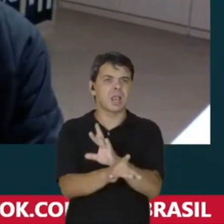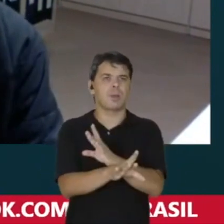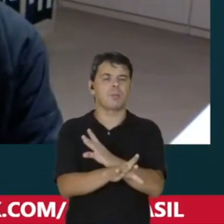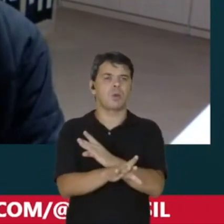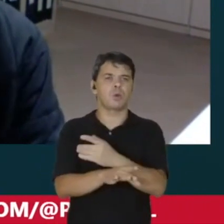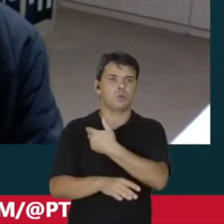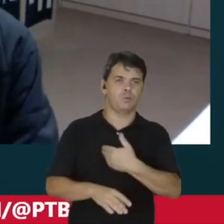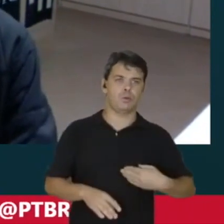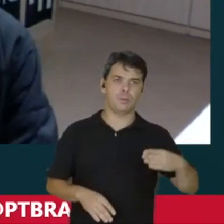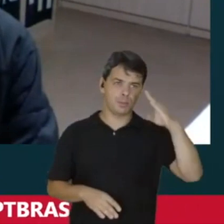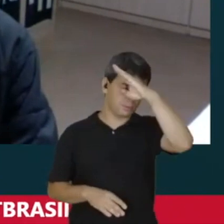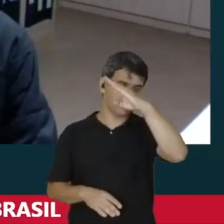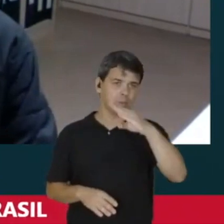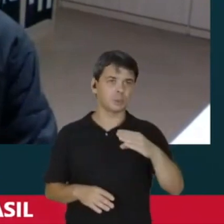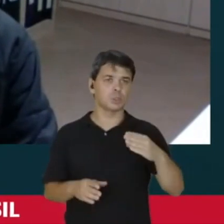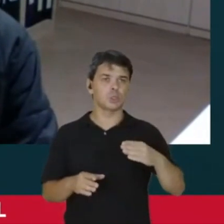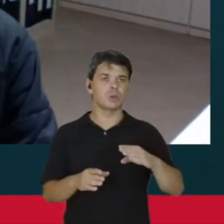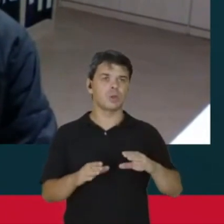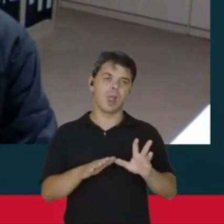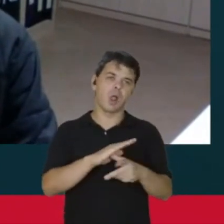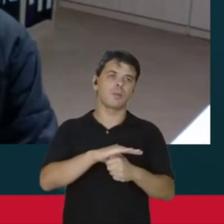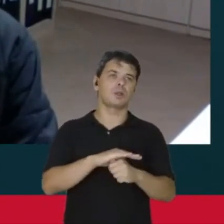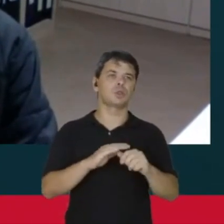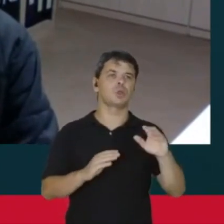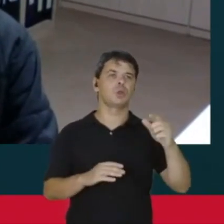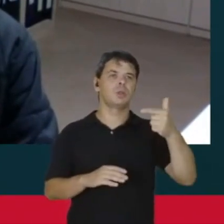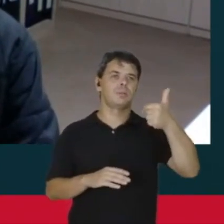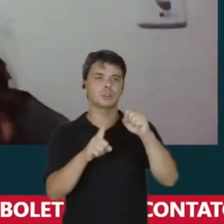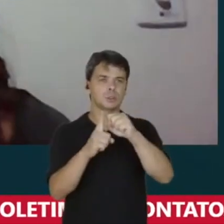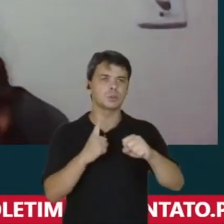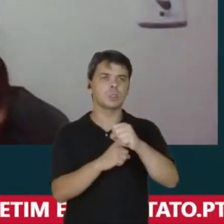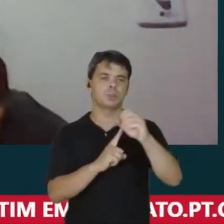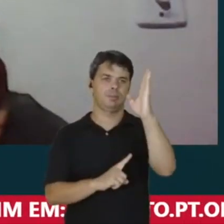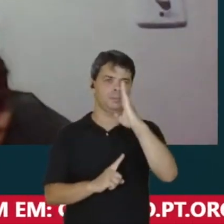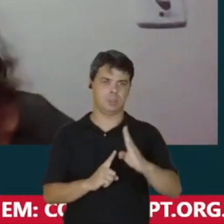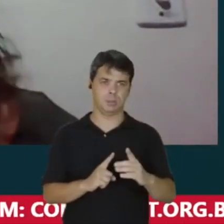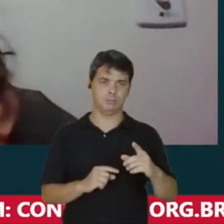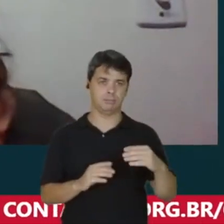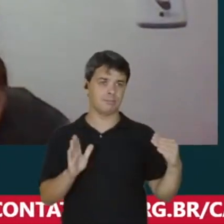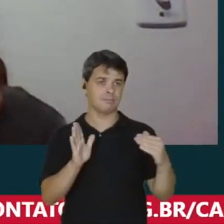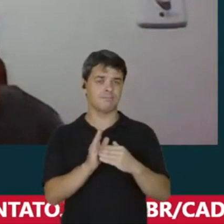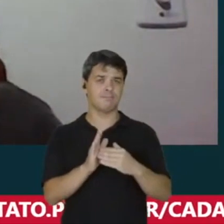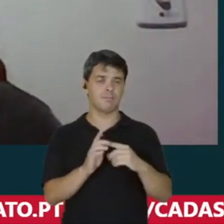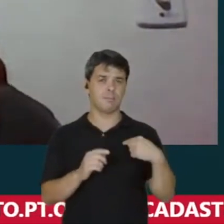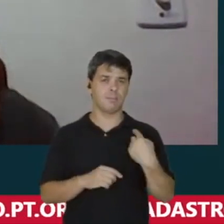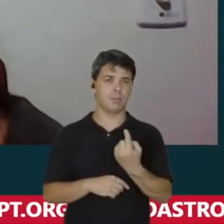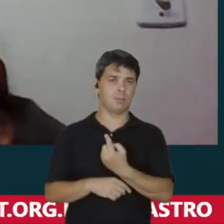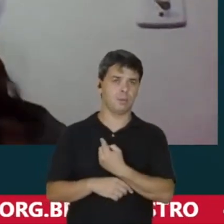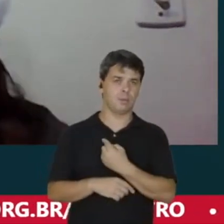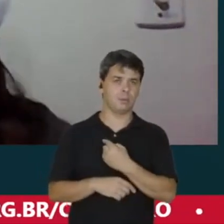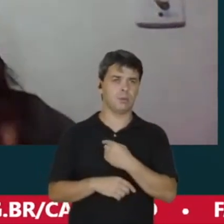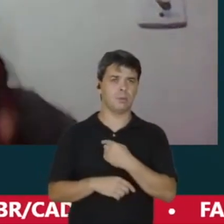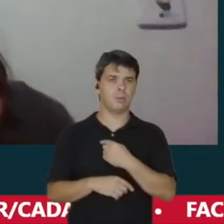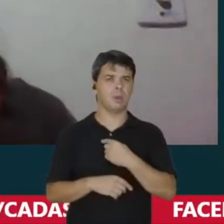Bolsonaro, aliás, desde o golpe de 2016, que foi a crença na política, nas instituições. Se até agora, né, foi meio temporada